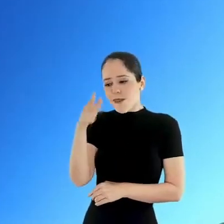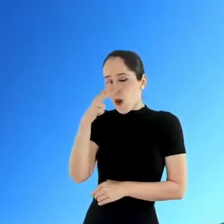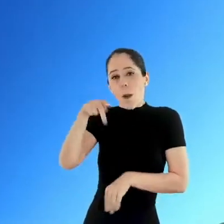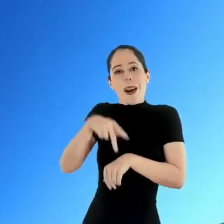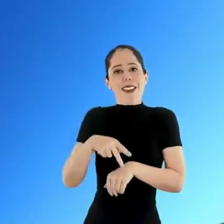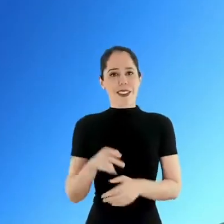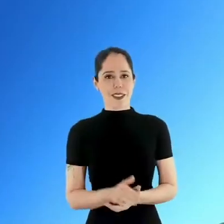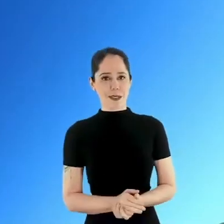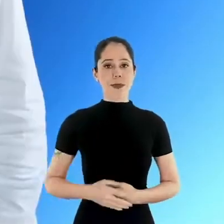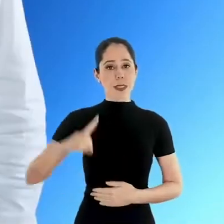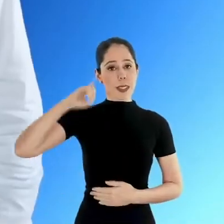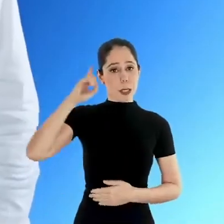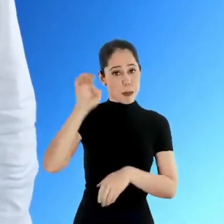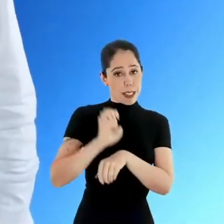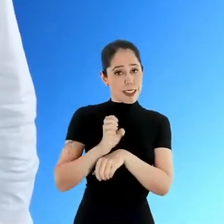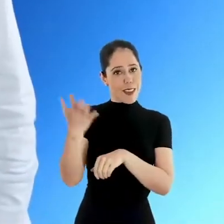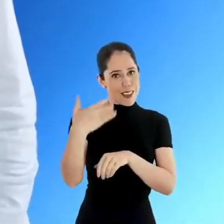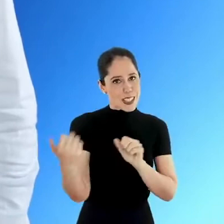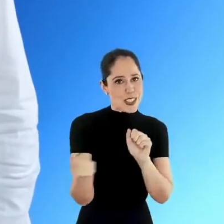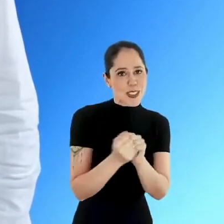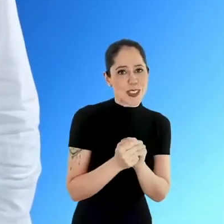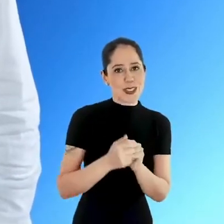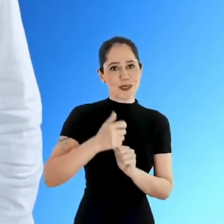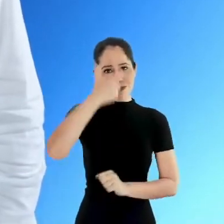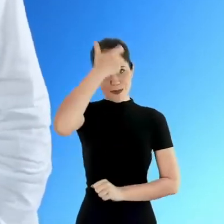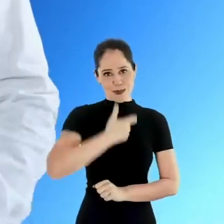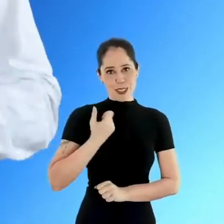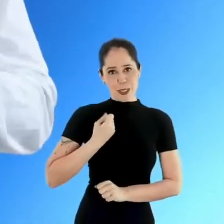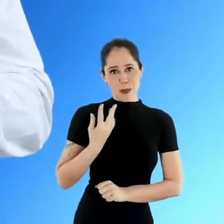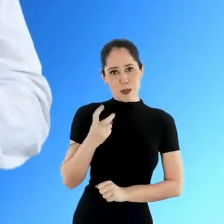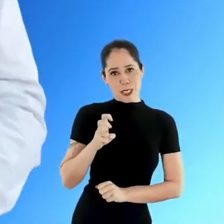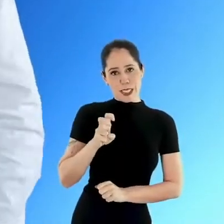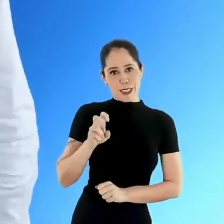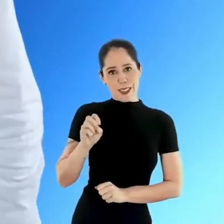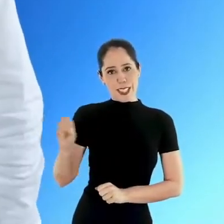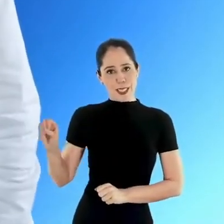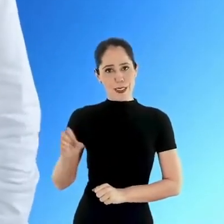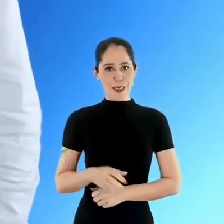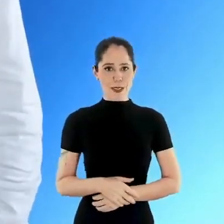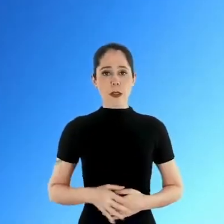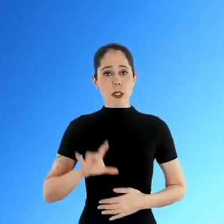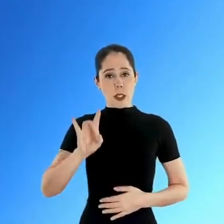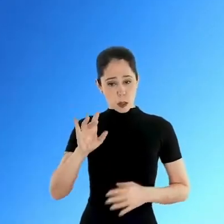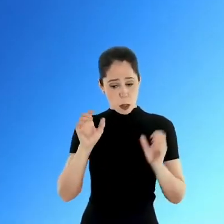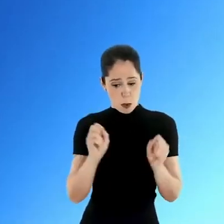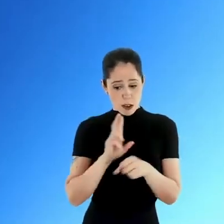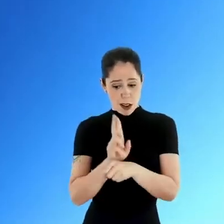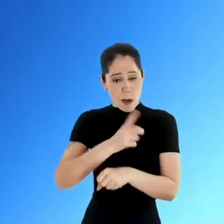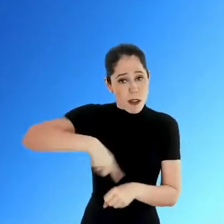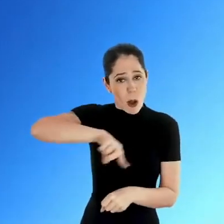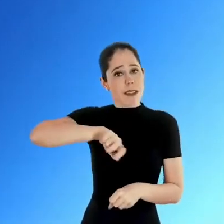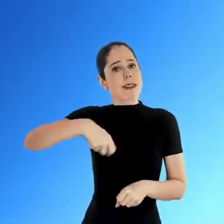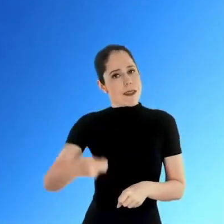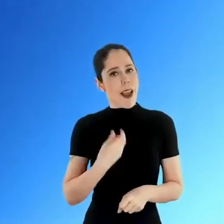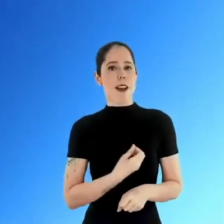que considero uma pátria. Para deputado estadual, vamos juntos. Abner Dilma, 45500. Só vai falar por nós quem vive o que a gente